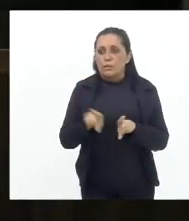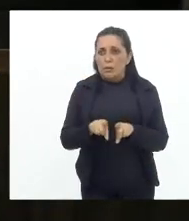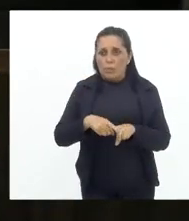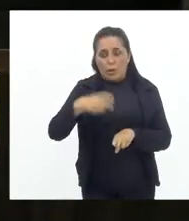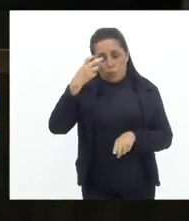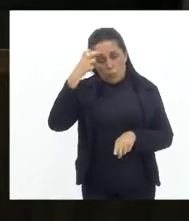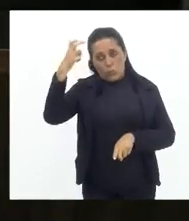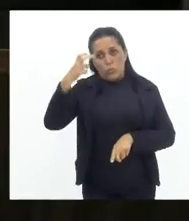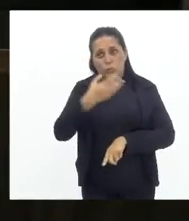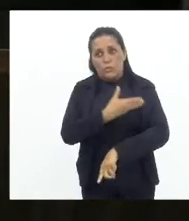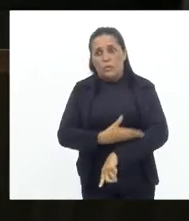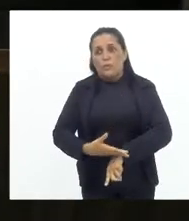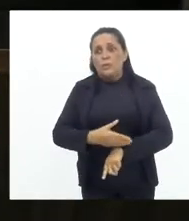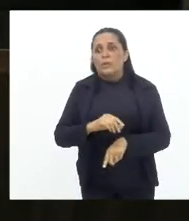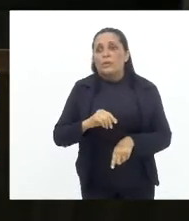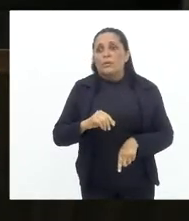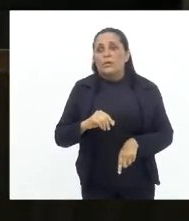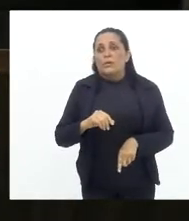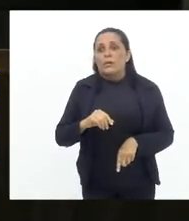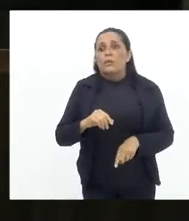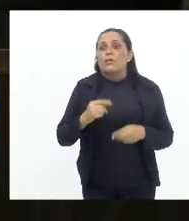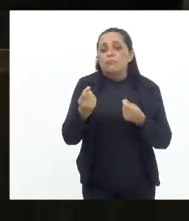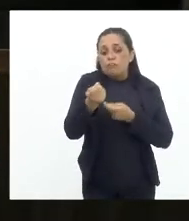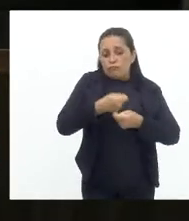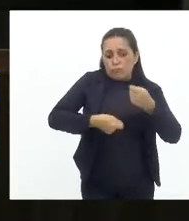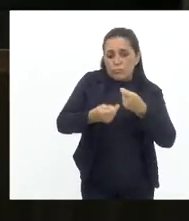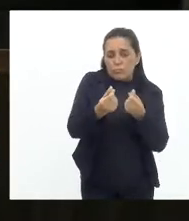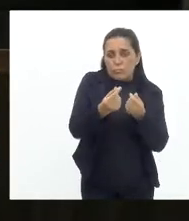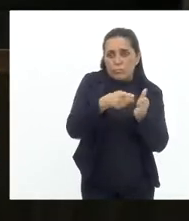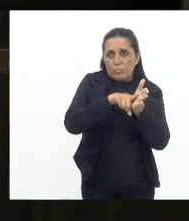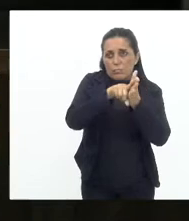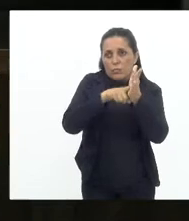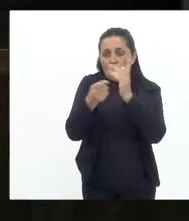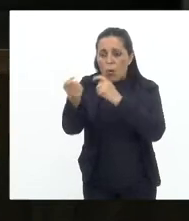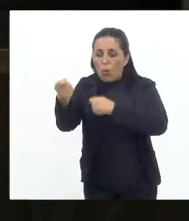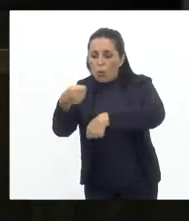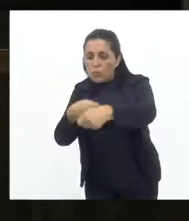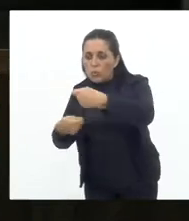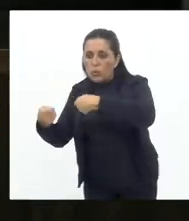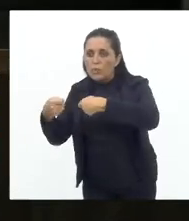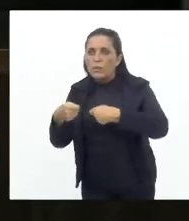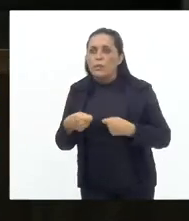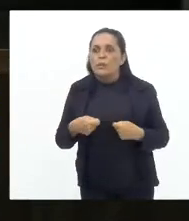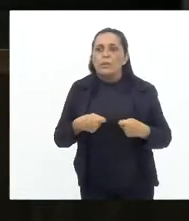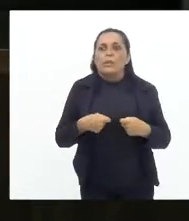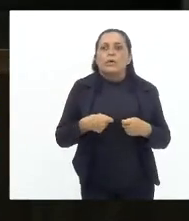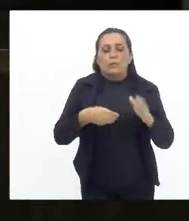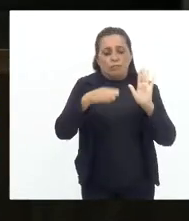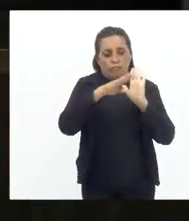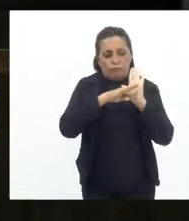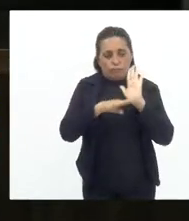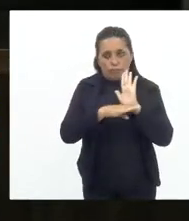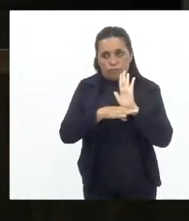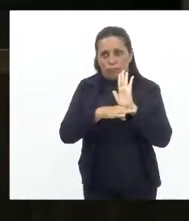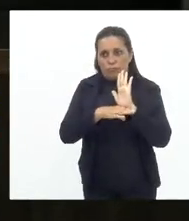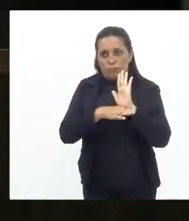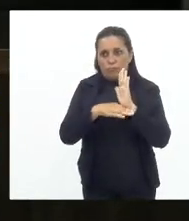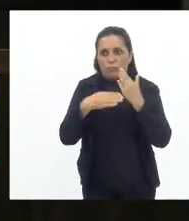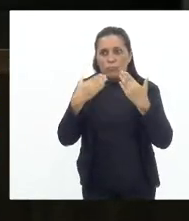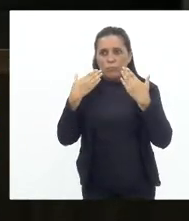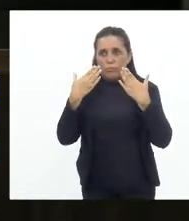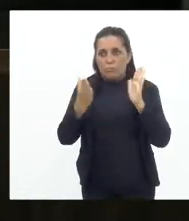pública e assuntos de polícia e de orçamento Finanças fiscalização financeira e controle pro emite parecer pela comissão o